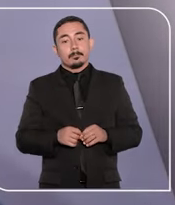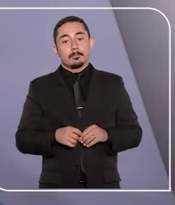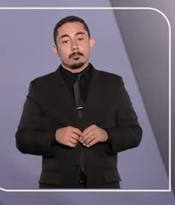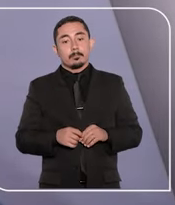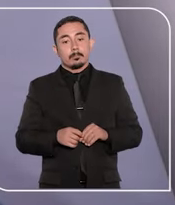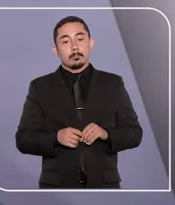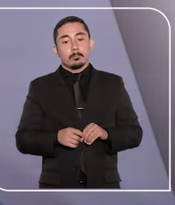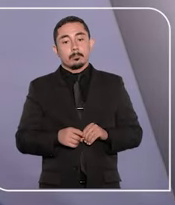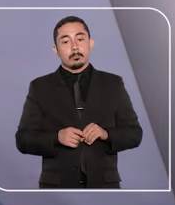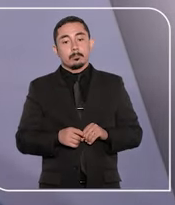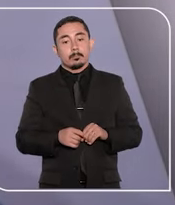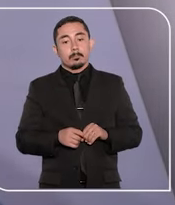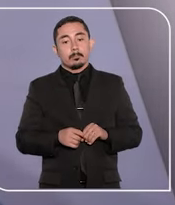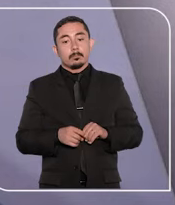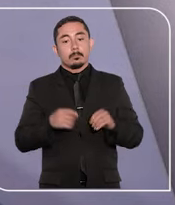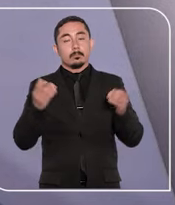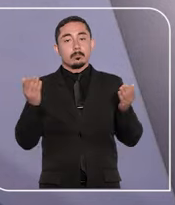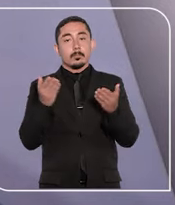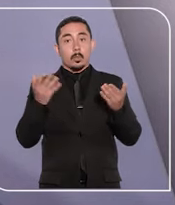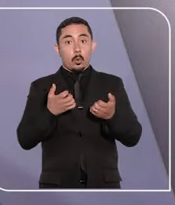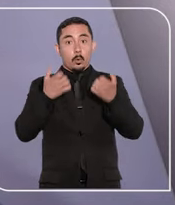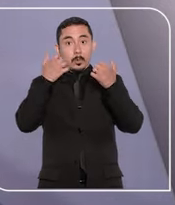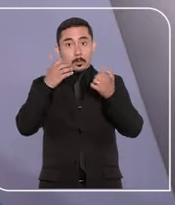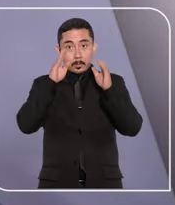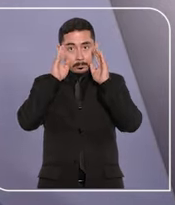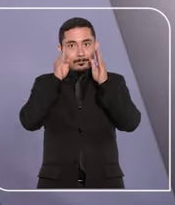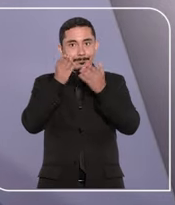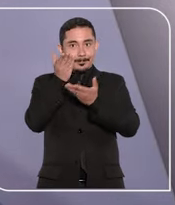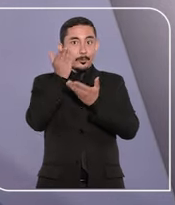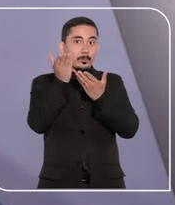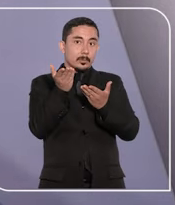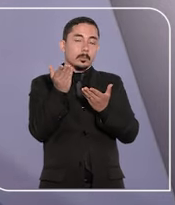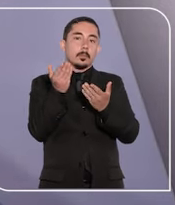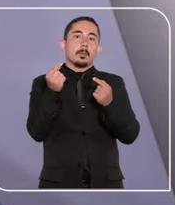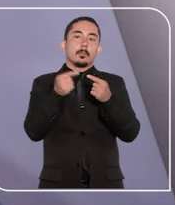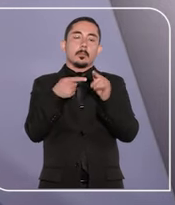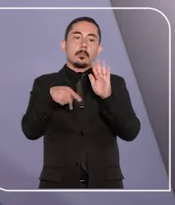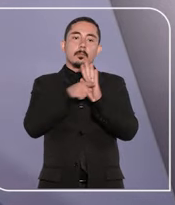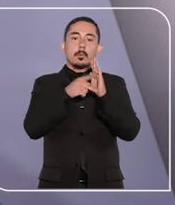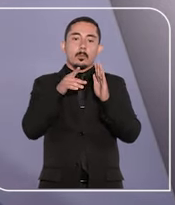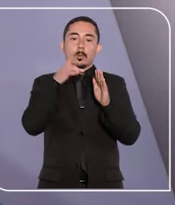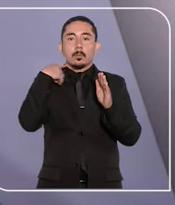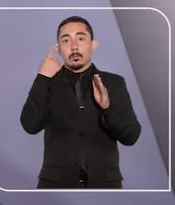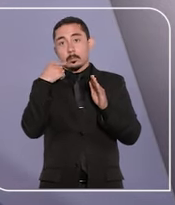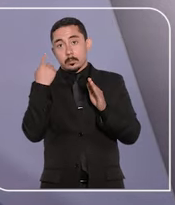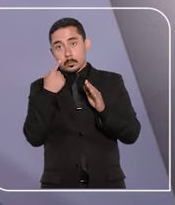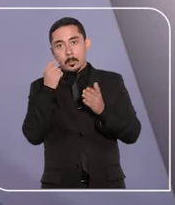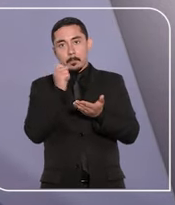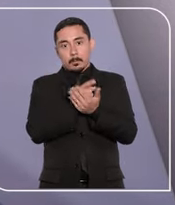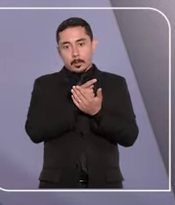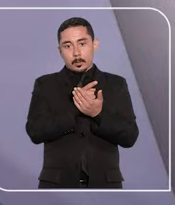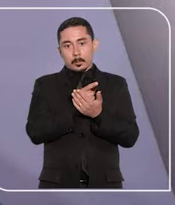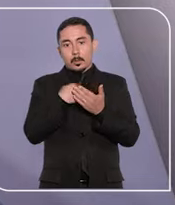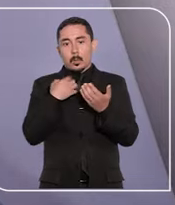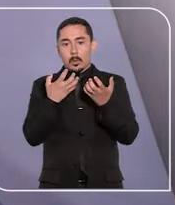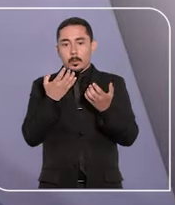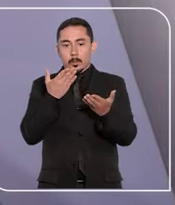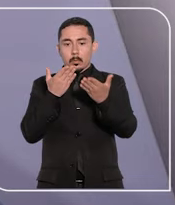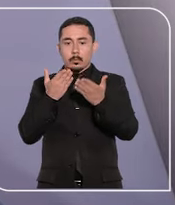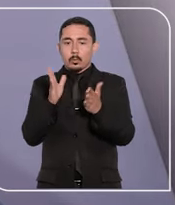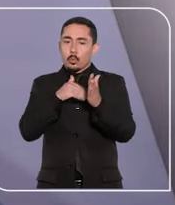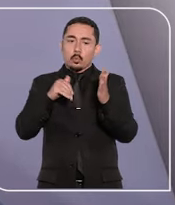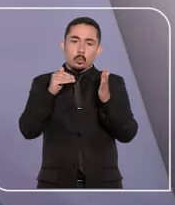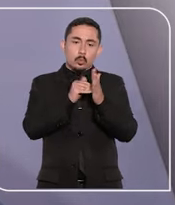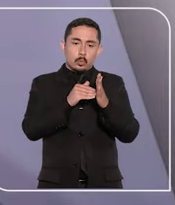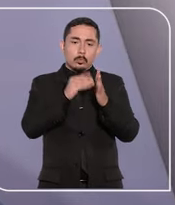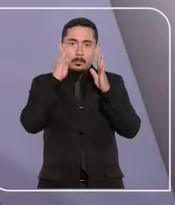eu vou falar aqui diretamente para você, né? Falando aí de honorários advocatícios, eu quero convidar todo mundo para